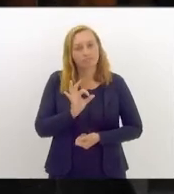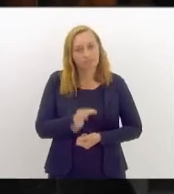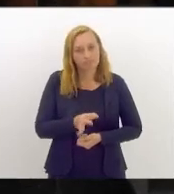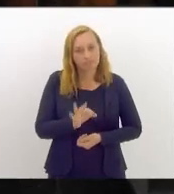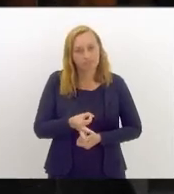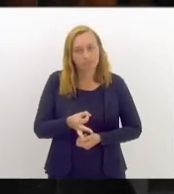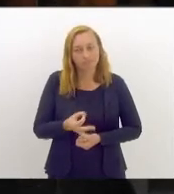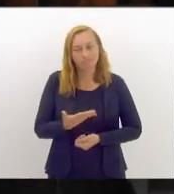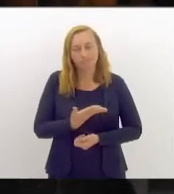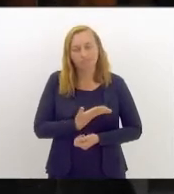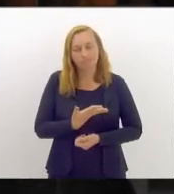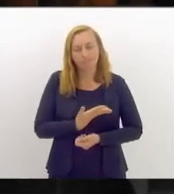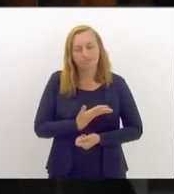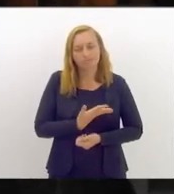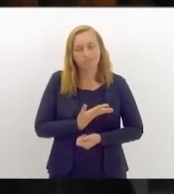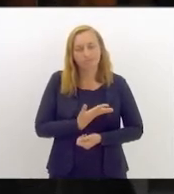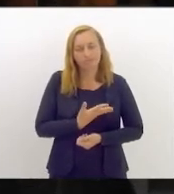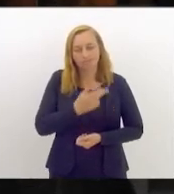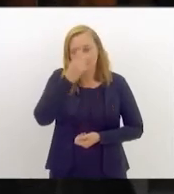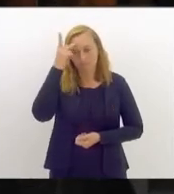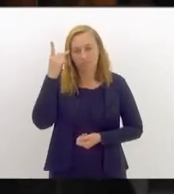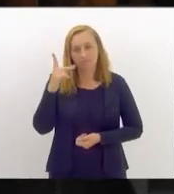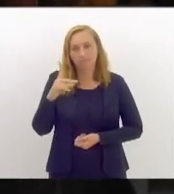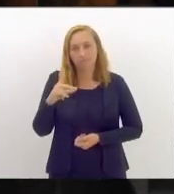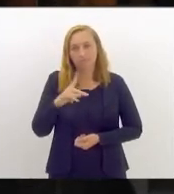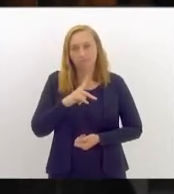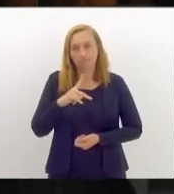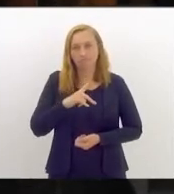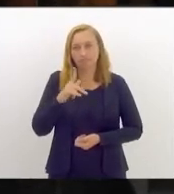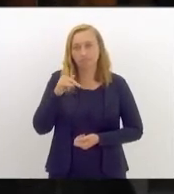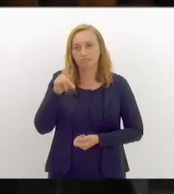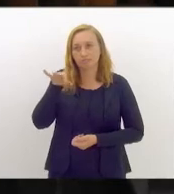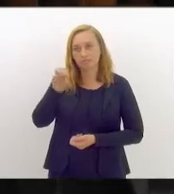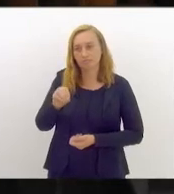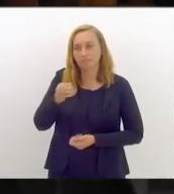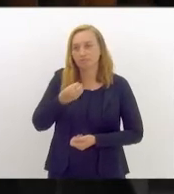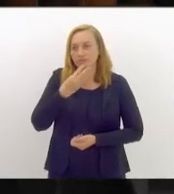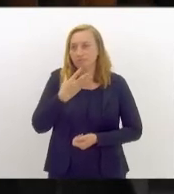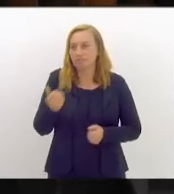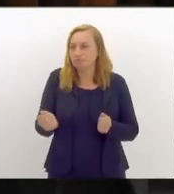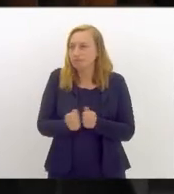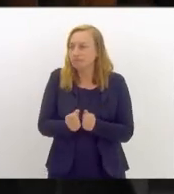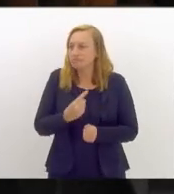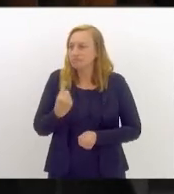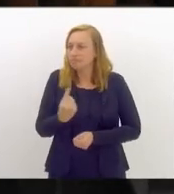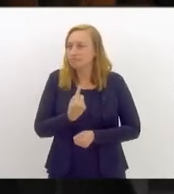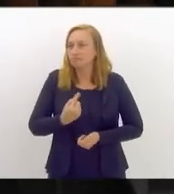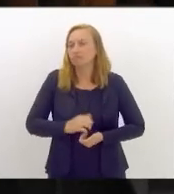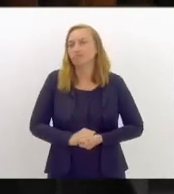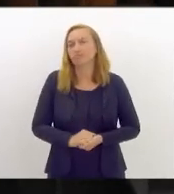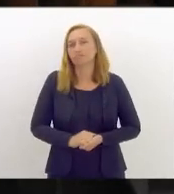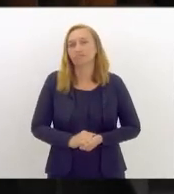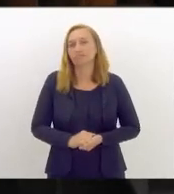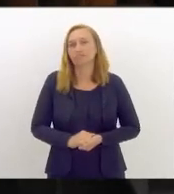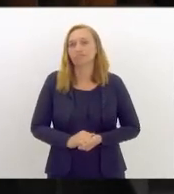Amigo pessoal do Paulinho e é muito bom tê-lo aqui conosco